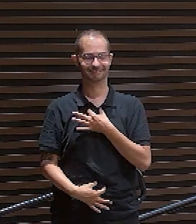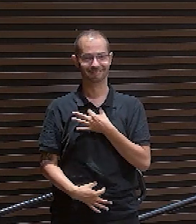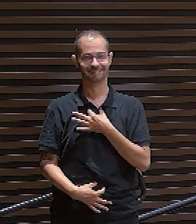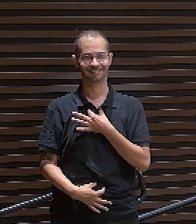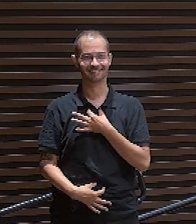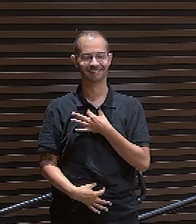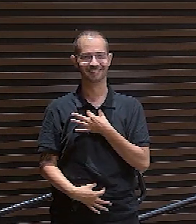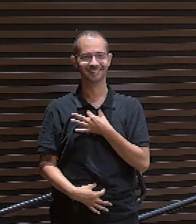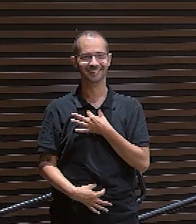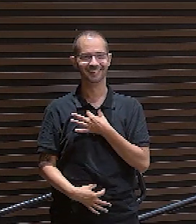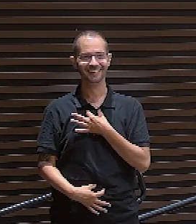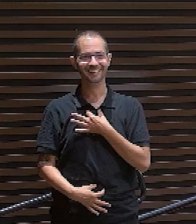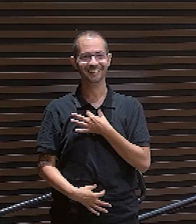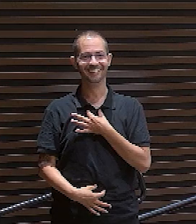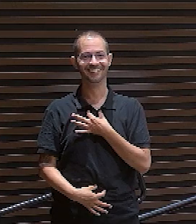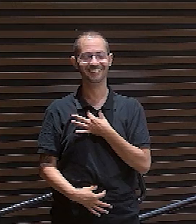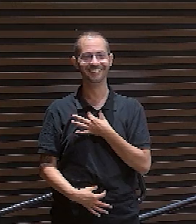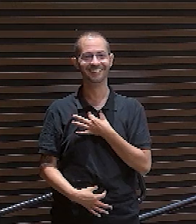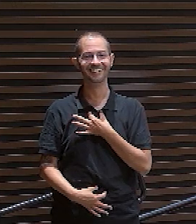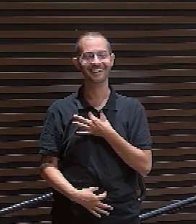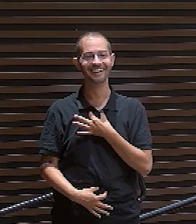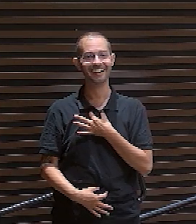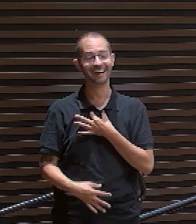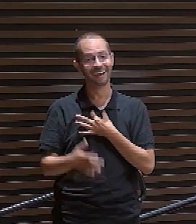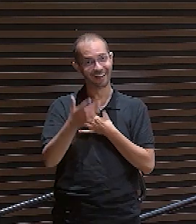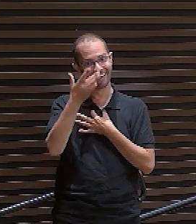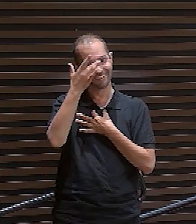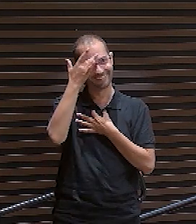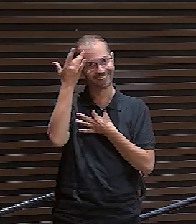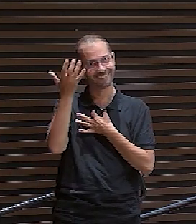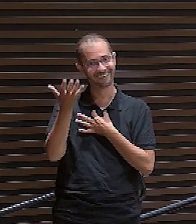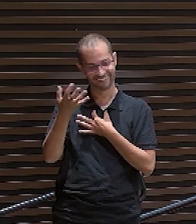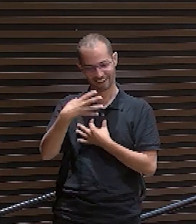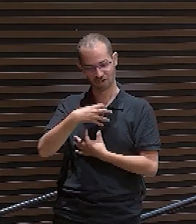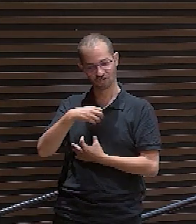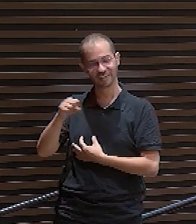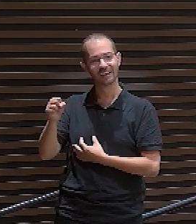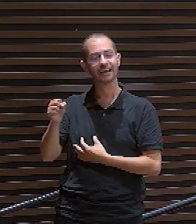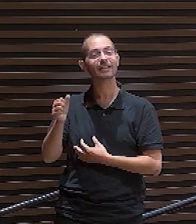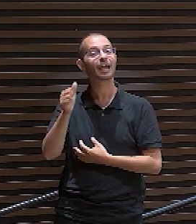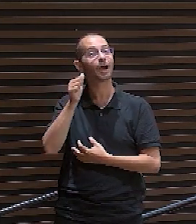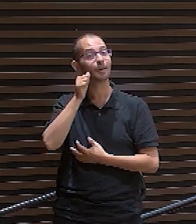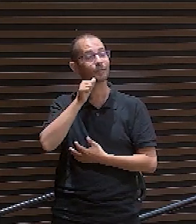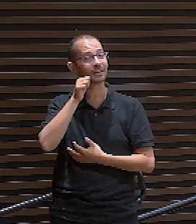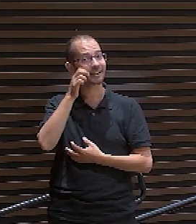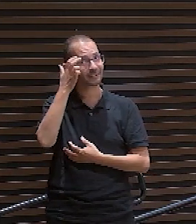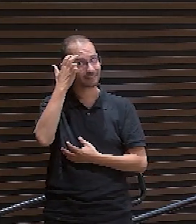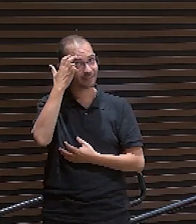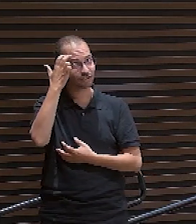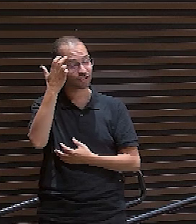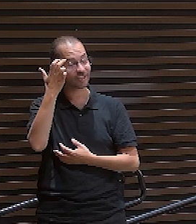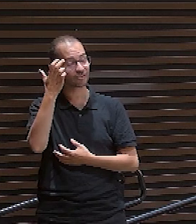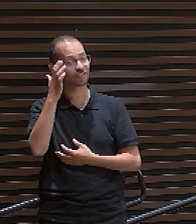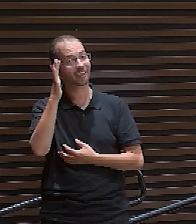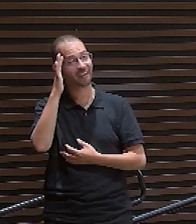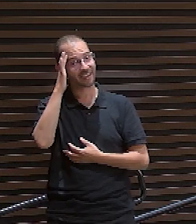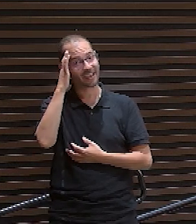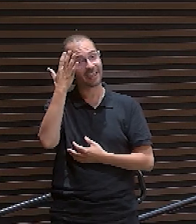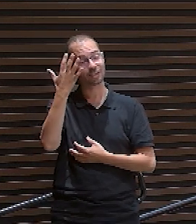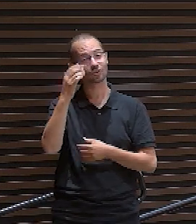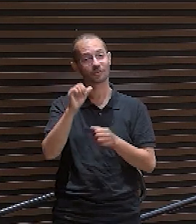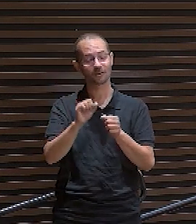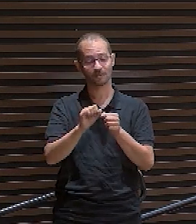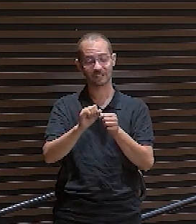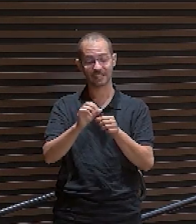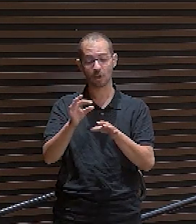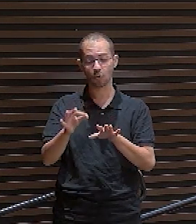Alguém queria tirar as gravatas e levaram para... Aí uma sábia irmã resolveu costurar